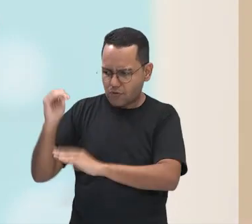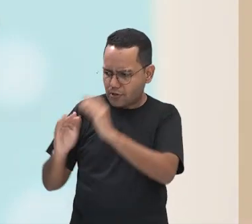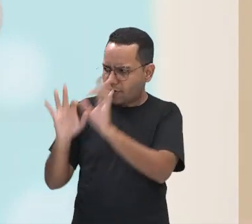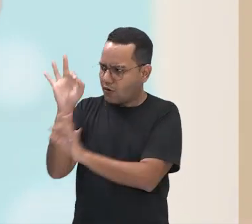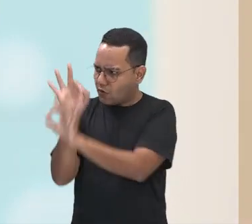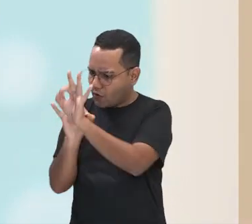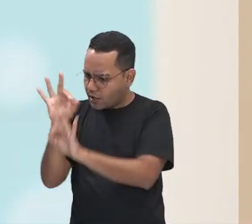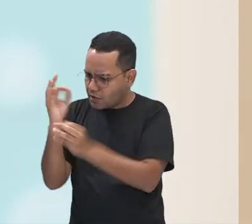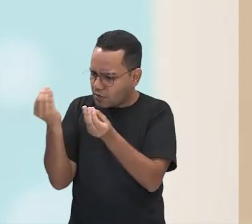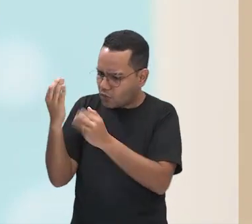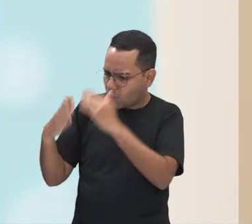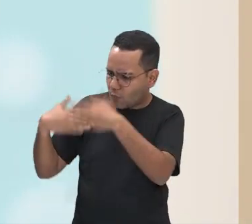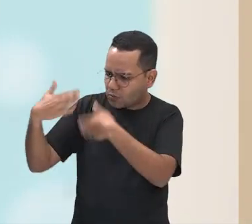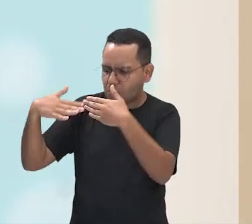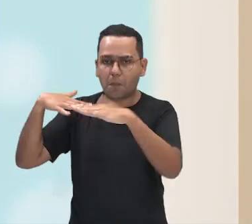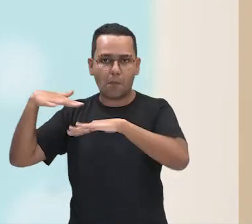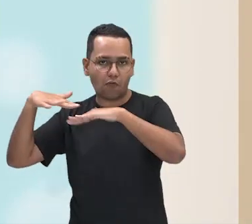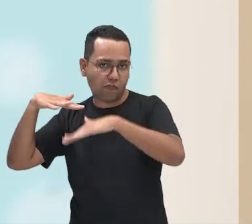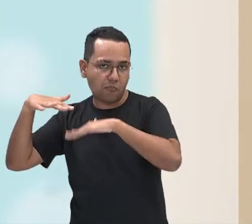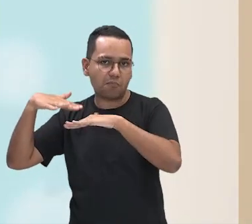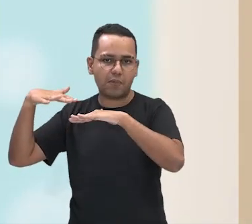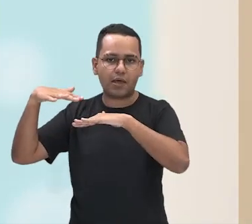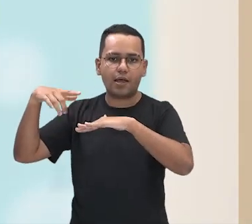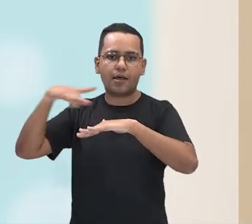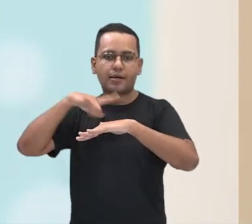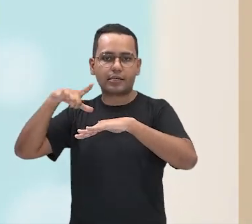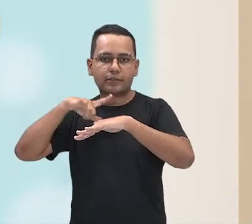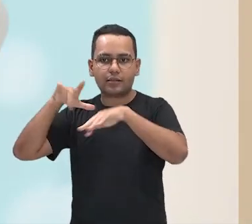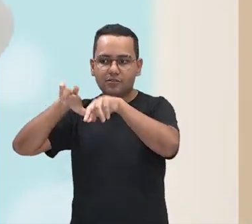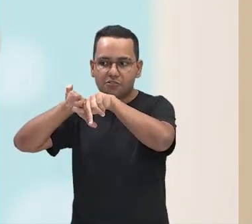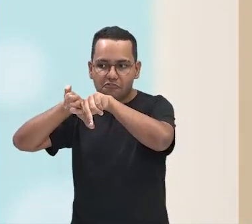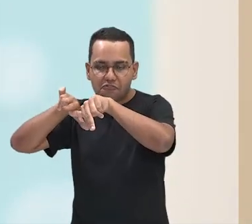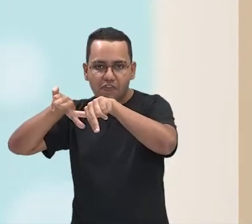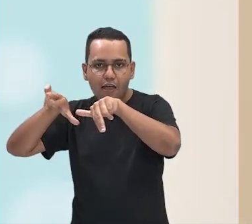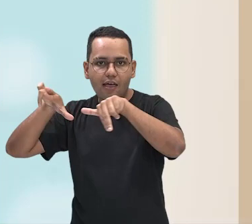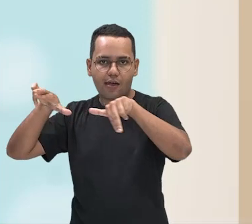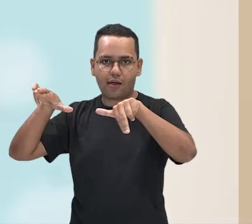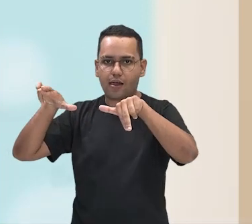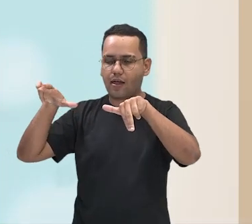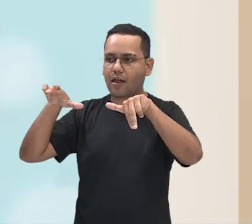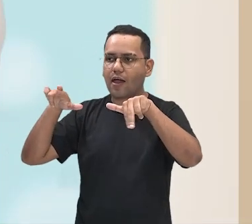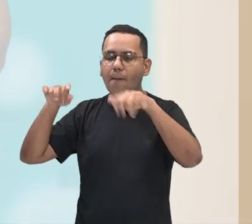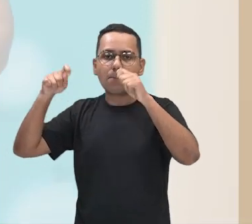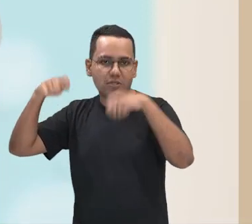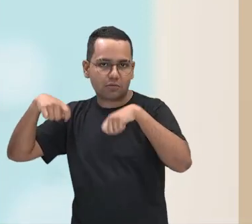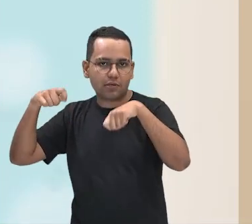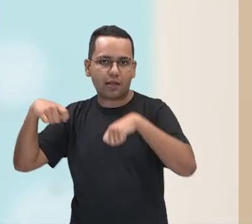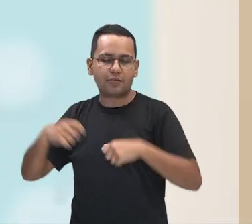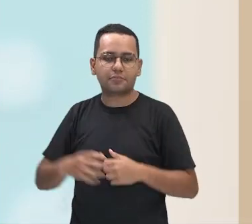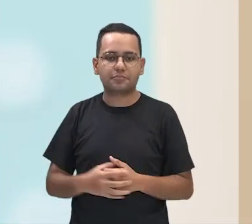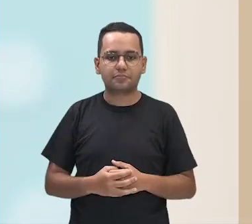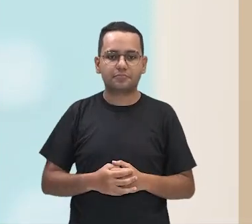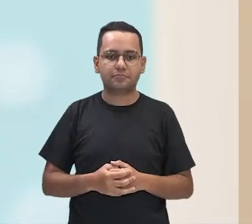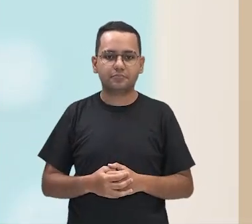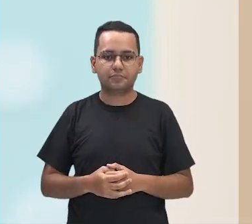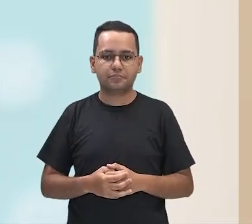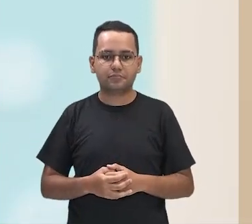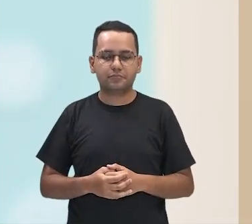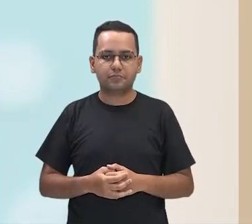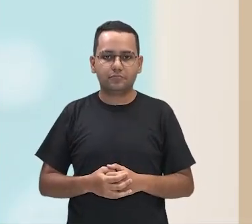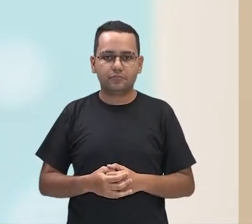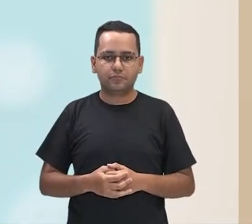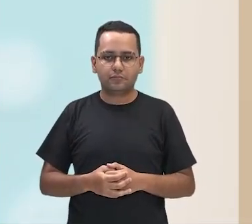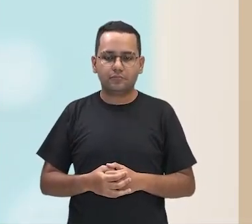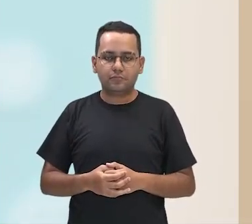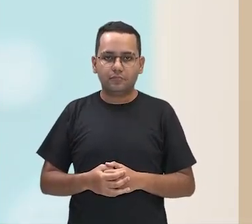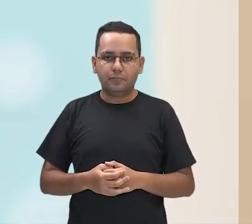ele sabe que aqueles recursos eles têm algumas possibilidades e eles exploram essas possibilidades. Então, utilizar